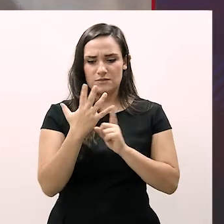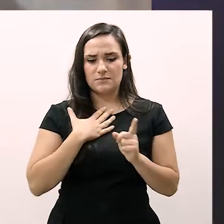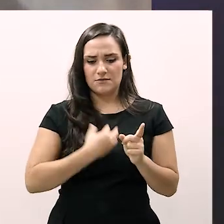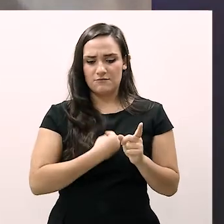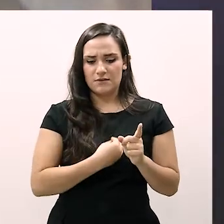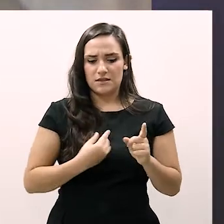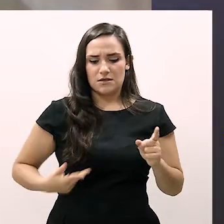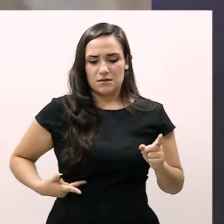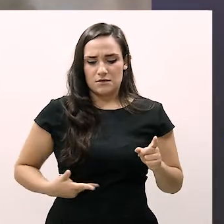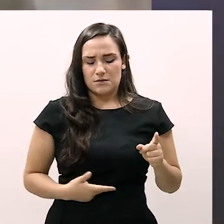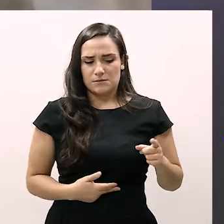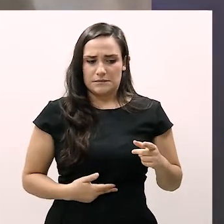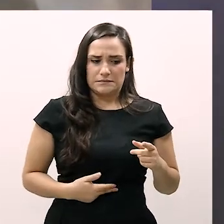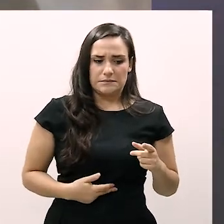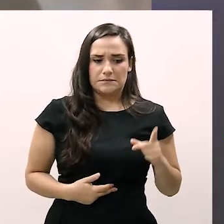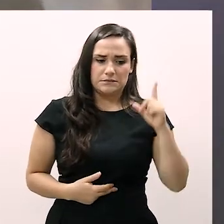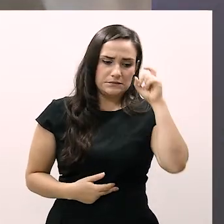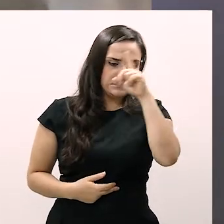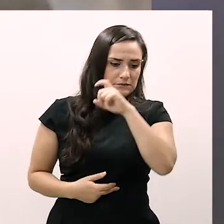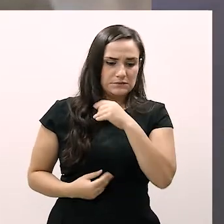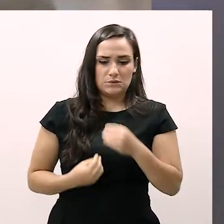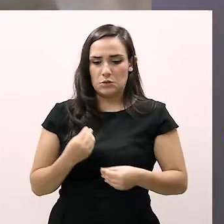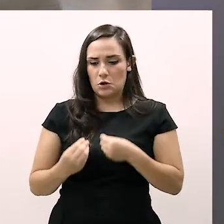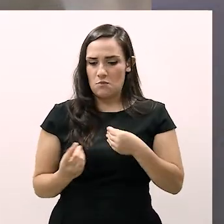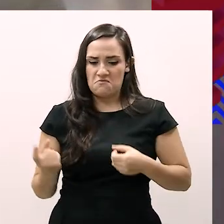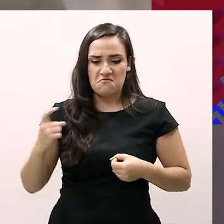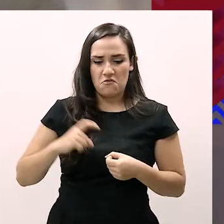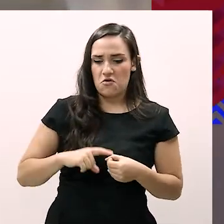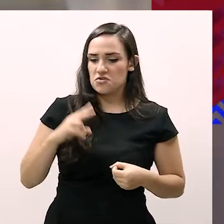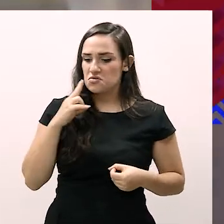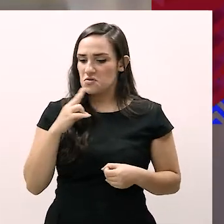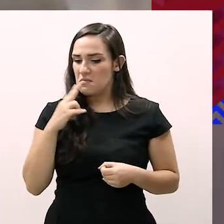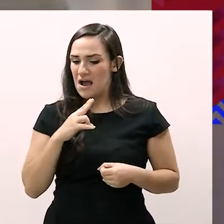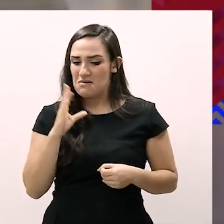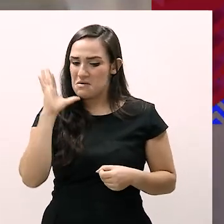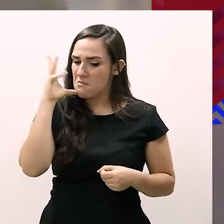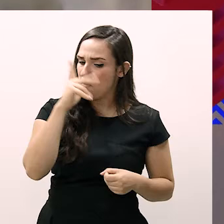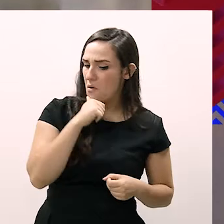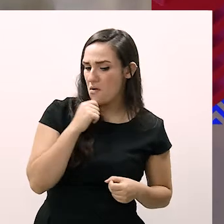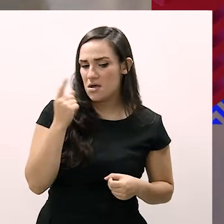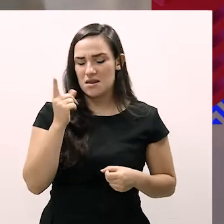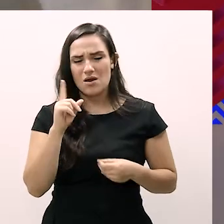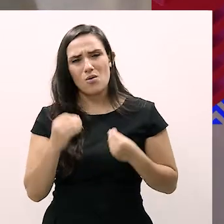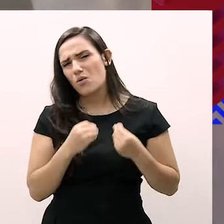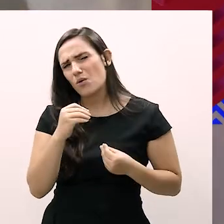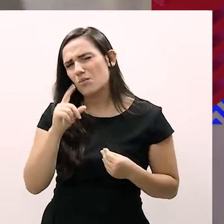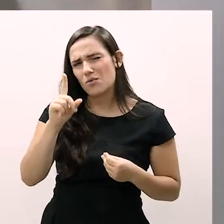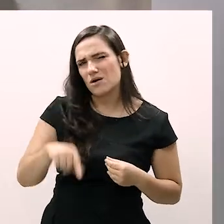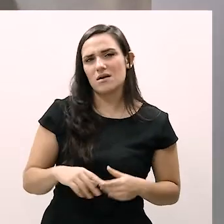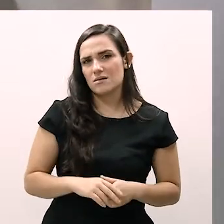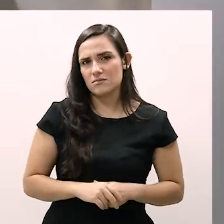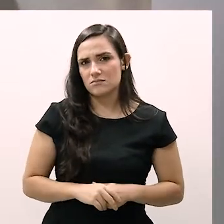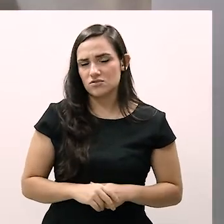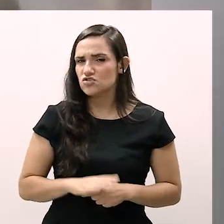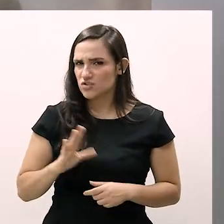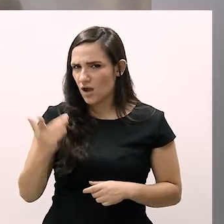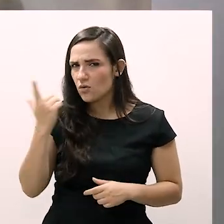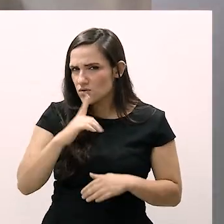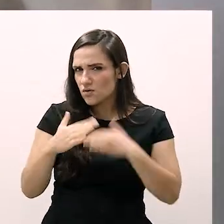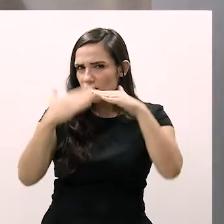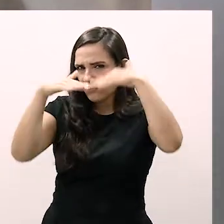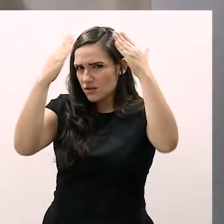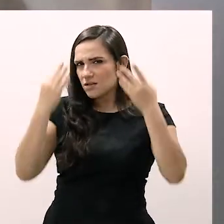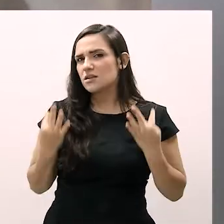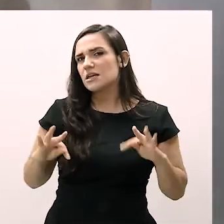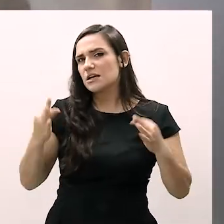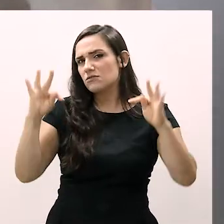no dia a dia do paciente, seja uma cirurgia difícil, com uma recuperação bastante demorada, e é realmente assim, ou a gente já tem